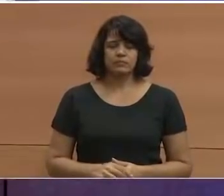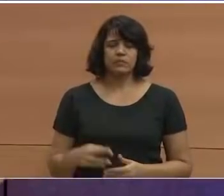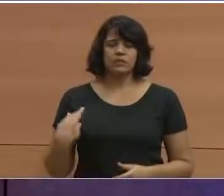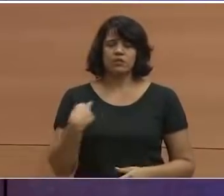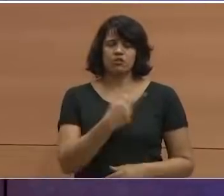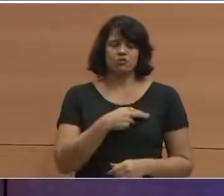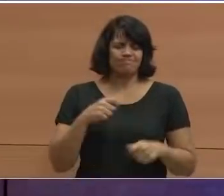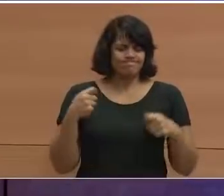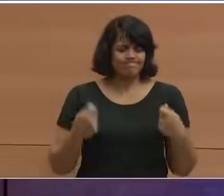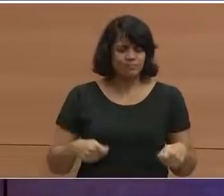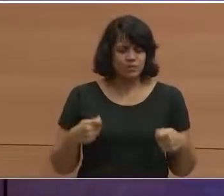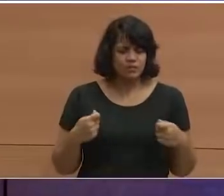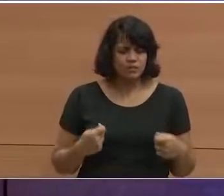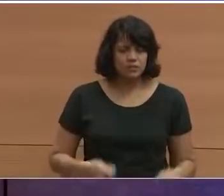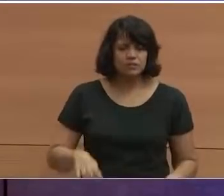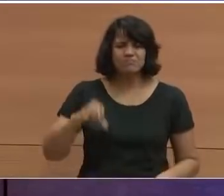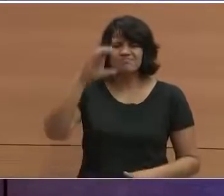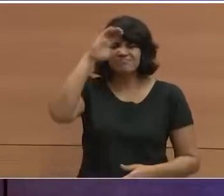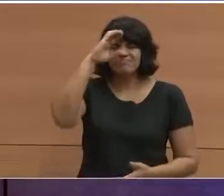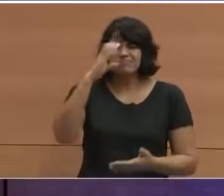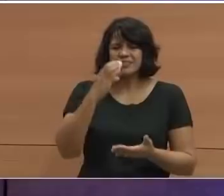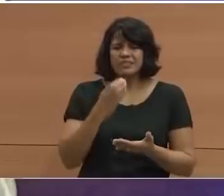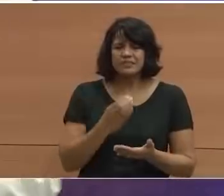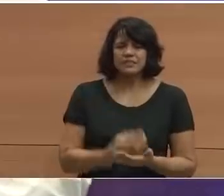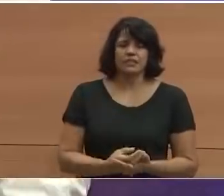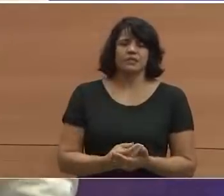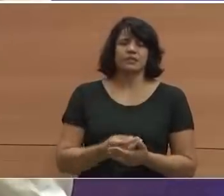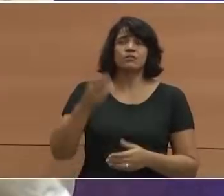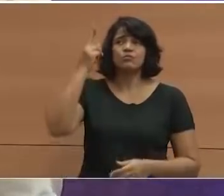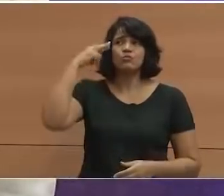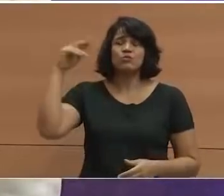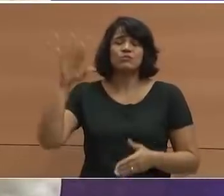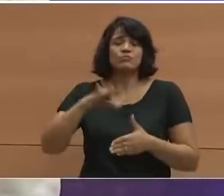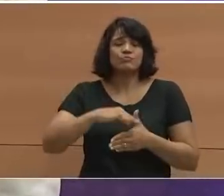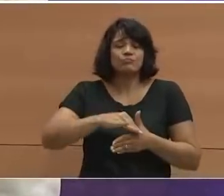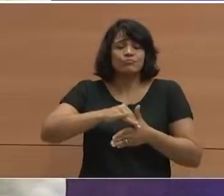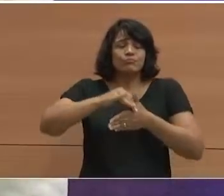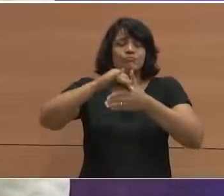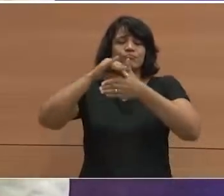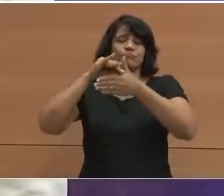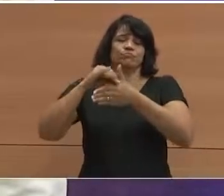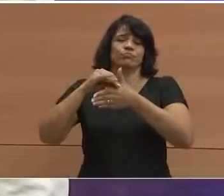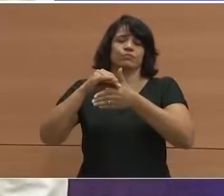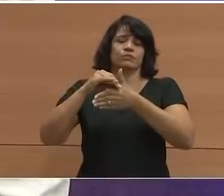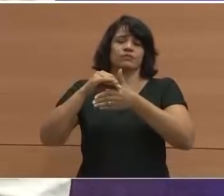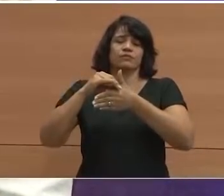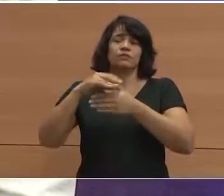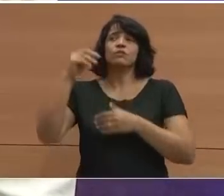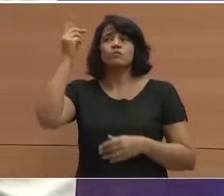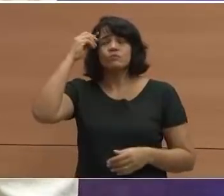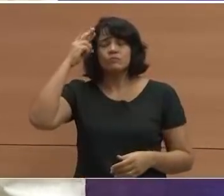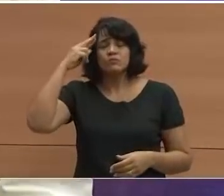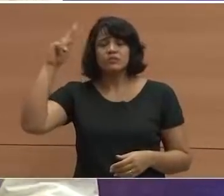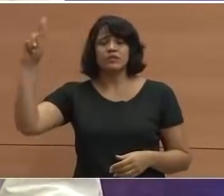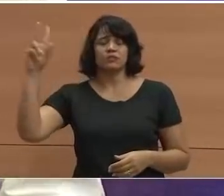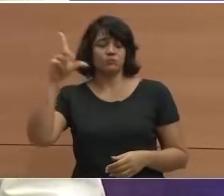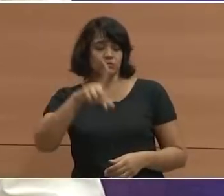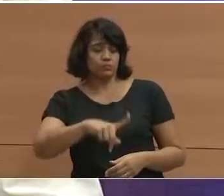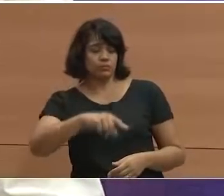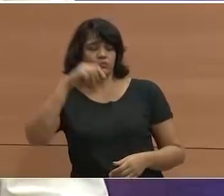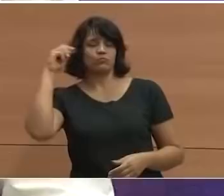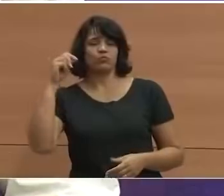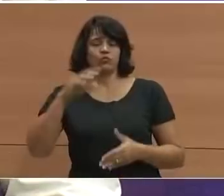bem resolvidos com relação a essa questão. Que questão? Versículo 10. Portanto, escrevo estas coisas